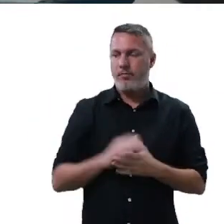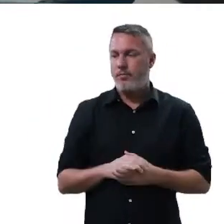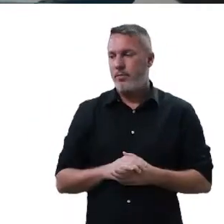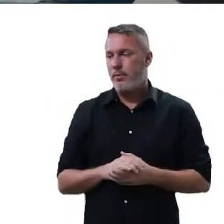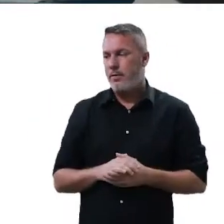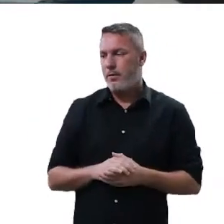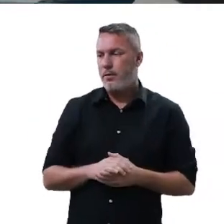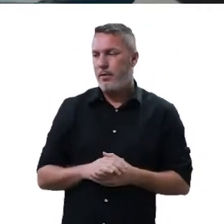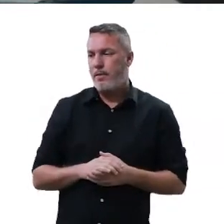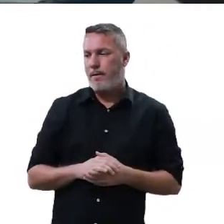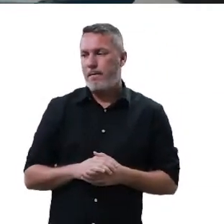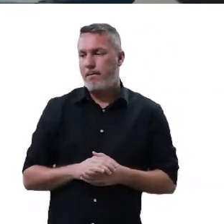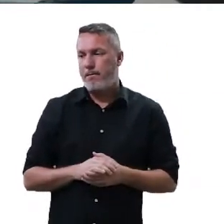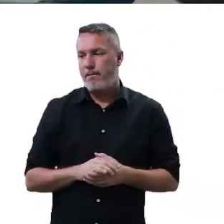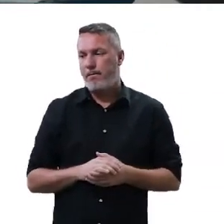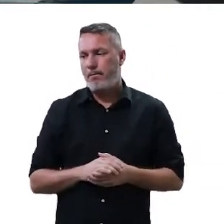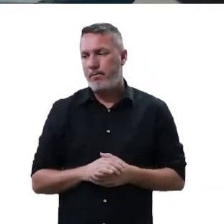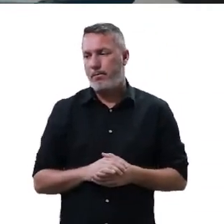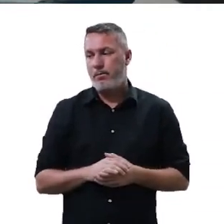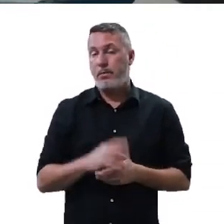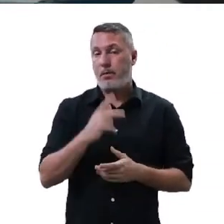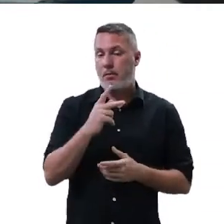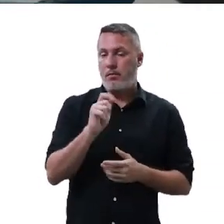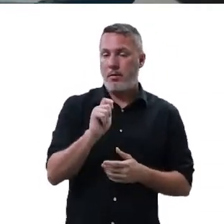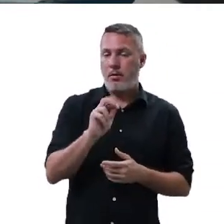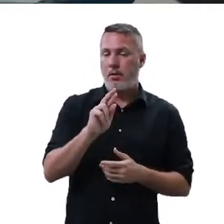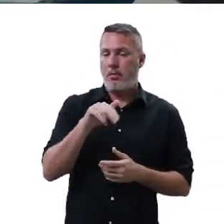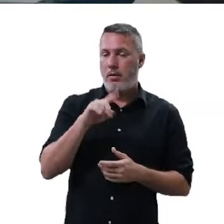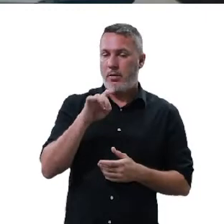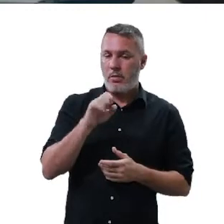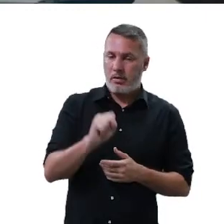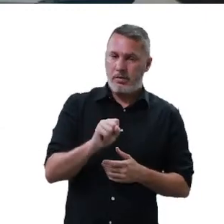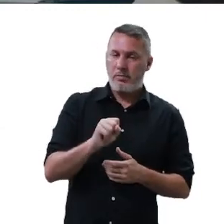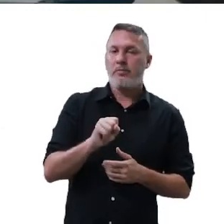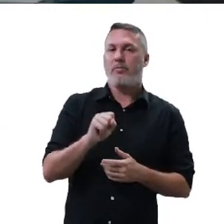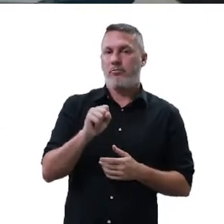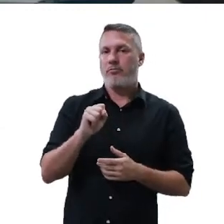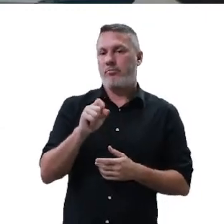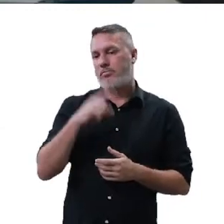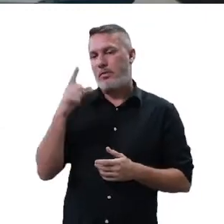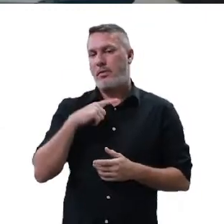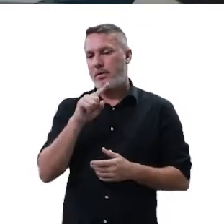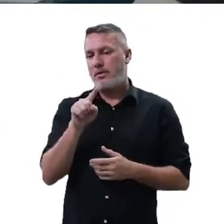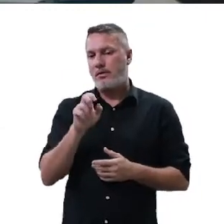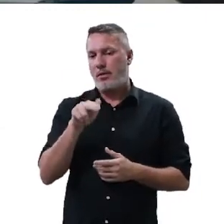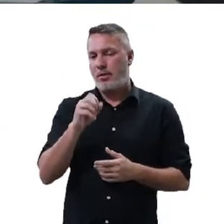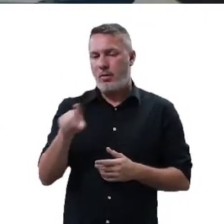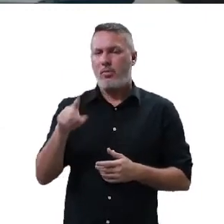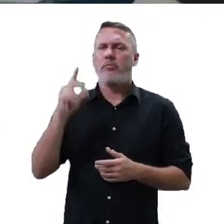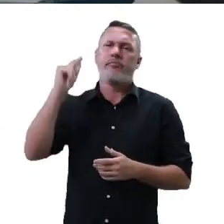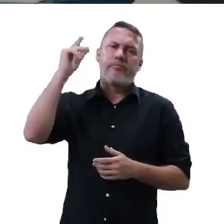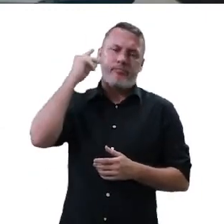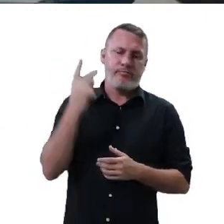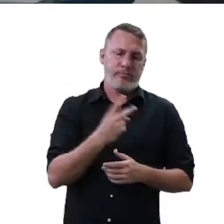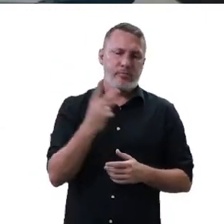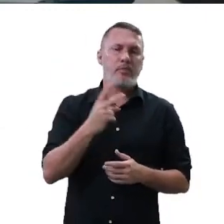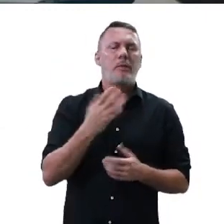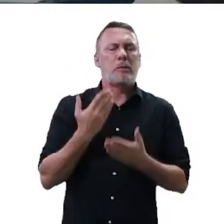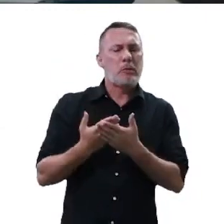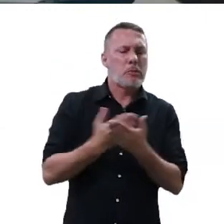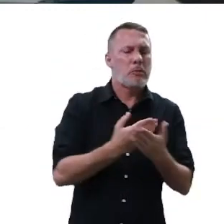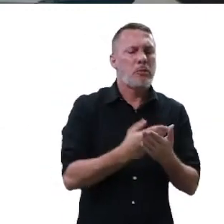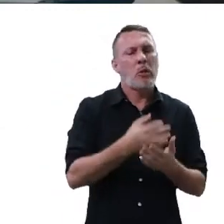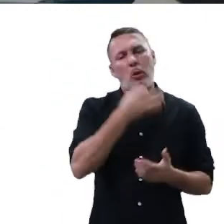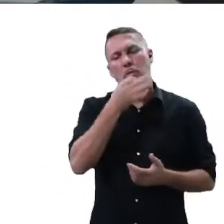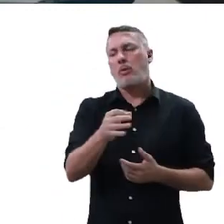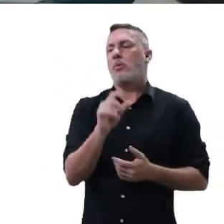nesse período. O Parmênides e o Zenão, que são todos dois de Eleia, né, o Zenão, então discípulo aí do